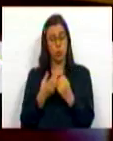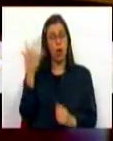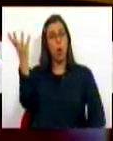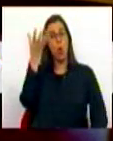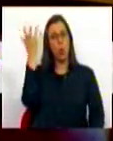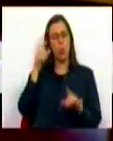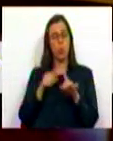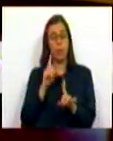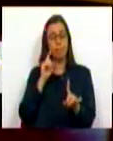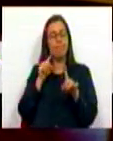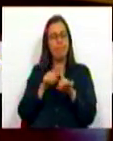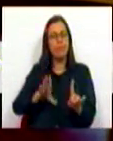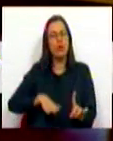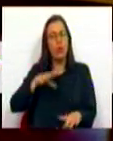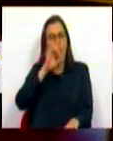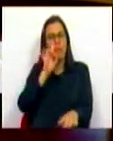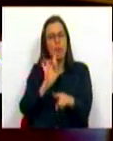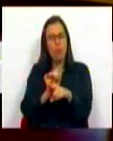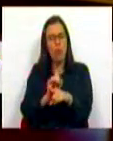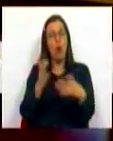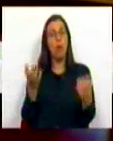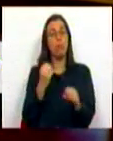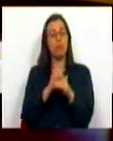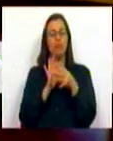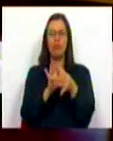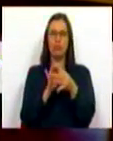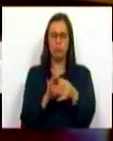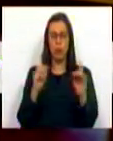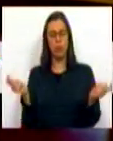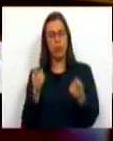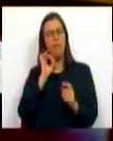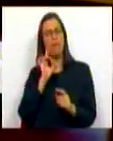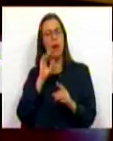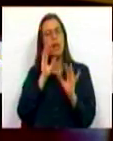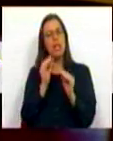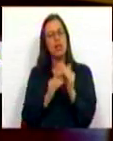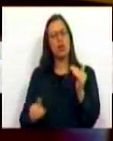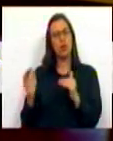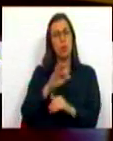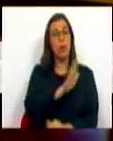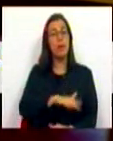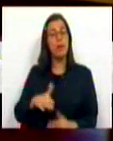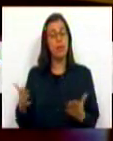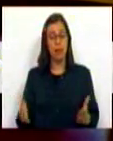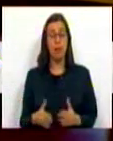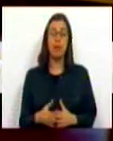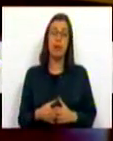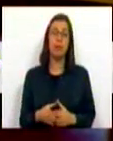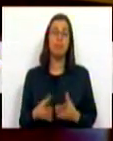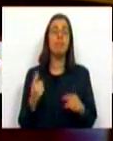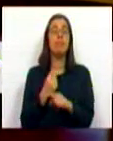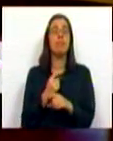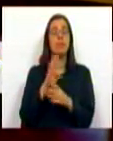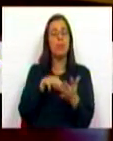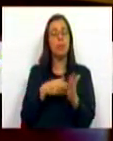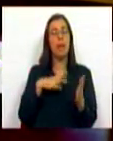cultural, no sentido da confiança mútua, trabalho colaborativo, promoção e valorização do ensino superior e da ciência e também